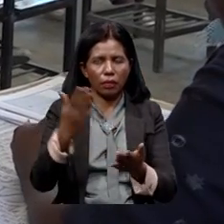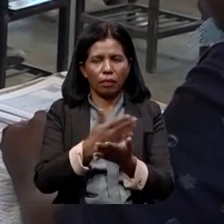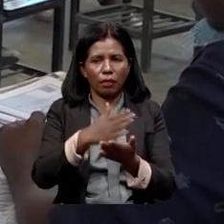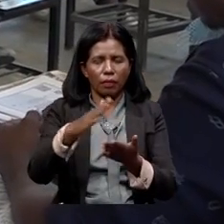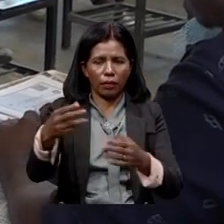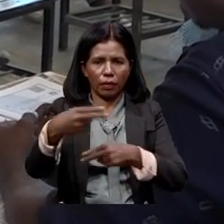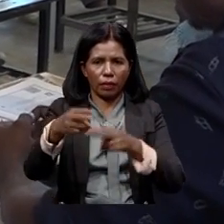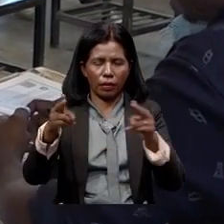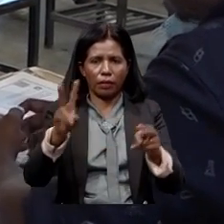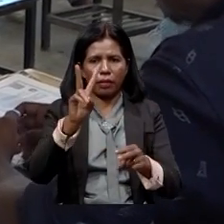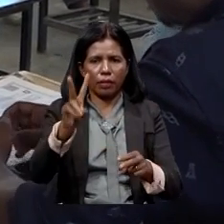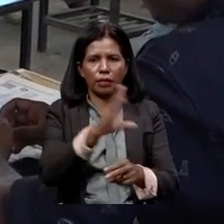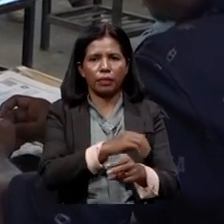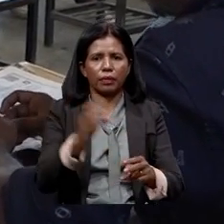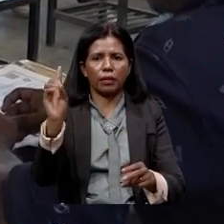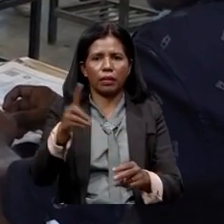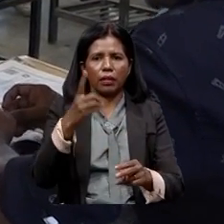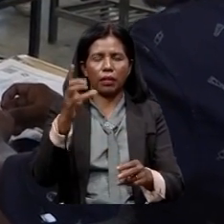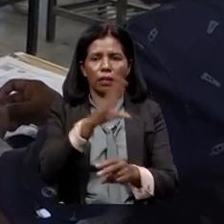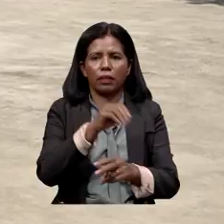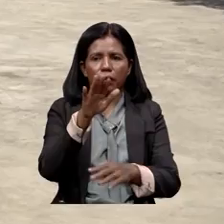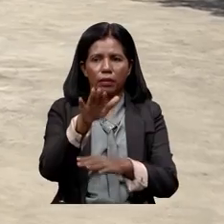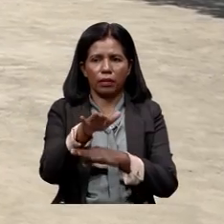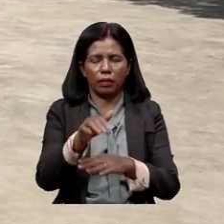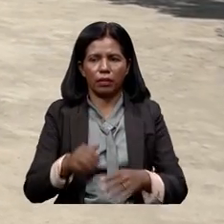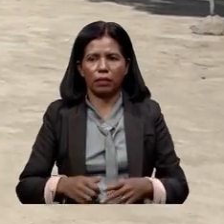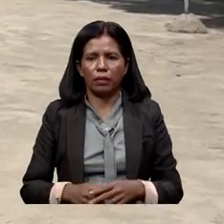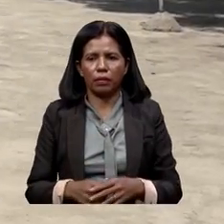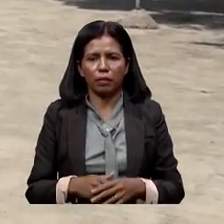turnu rua, entre dader holoraik. Luciana Amaral, Maritu da Costa, ZMN.